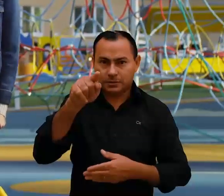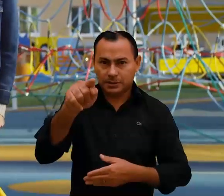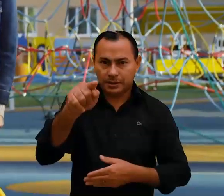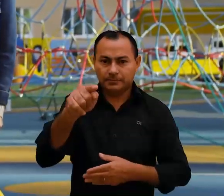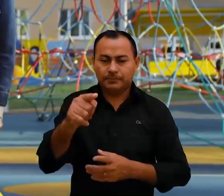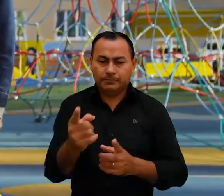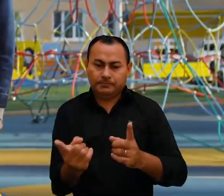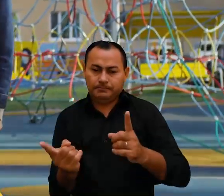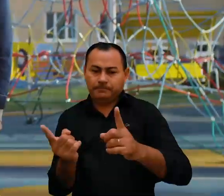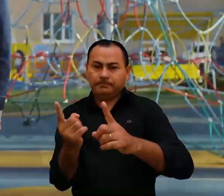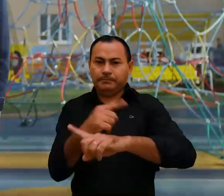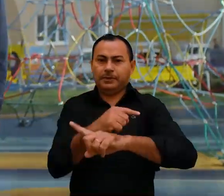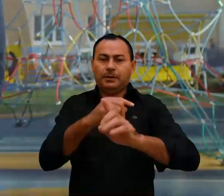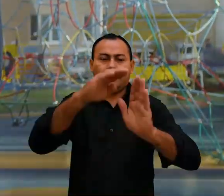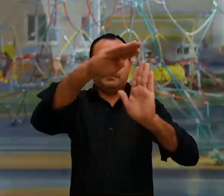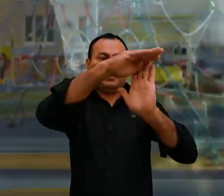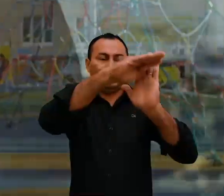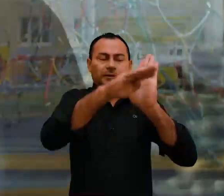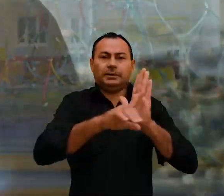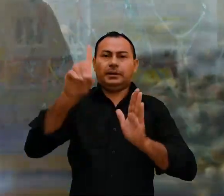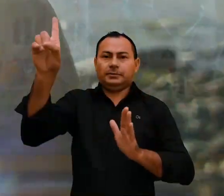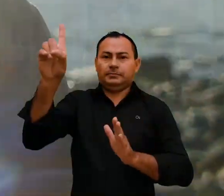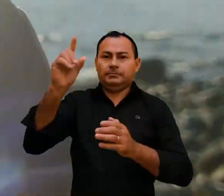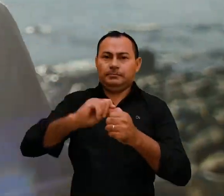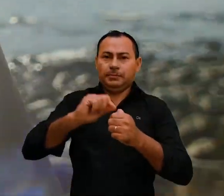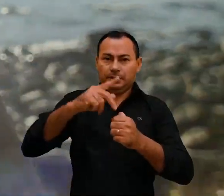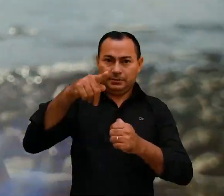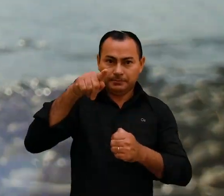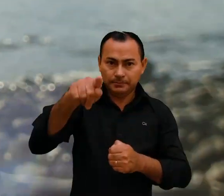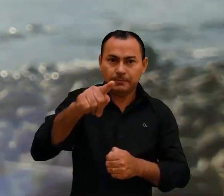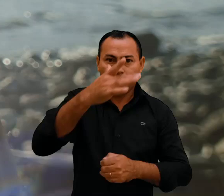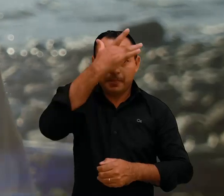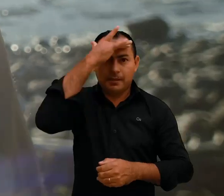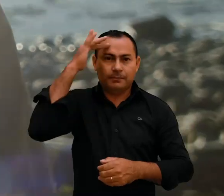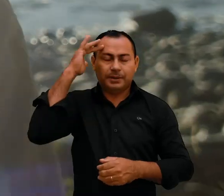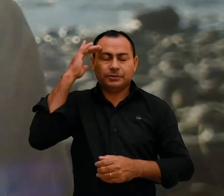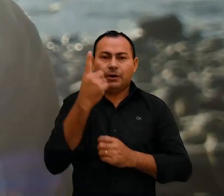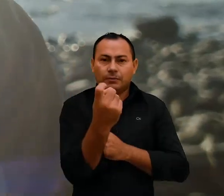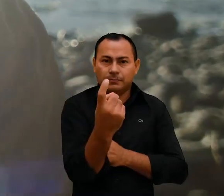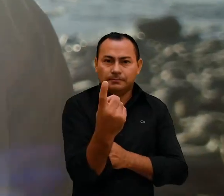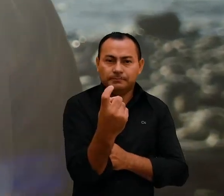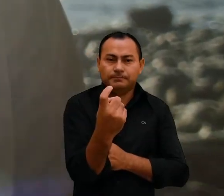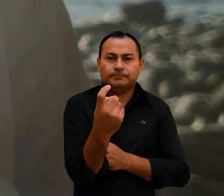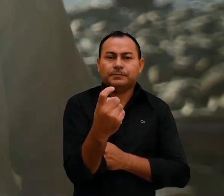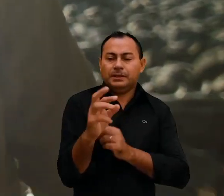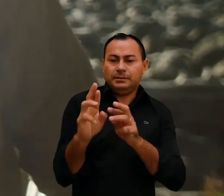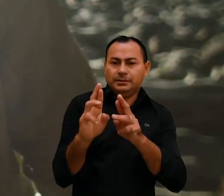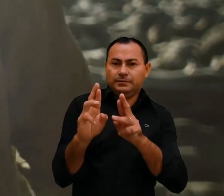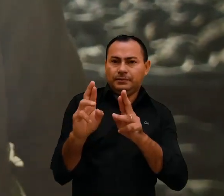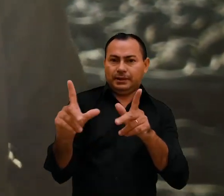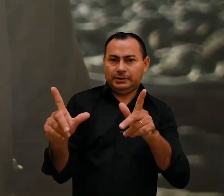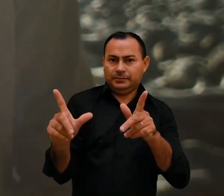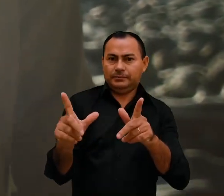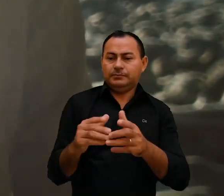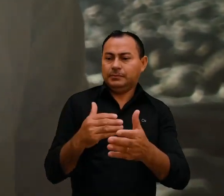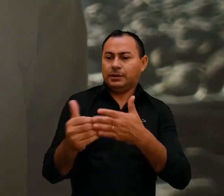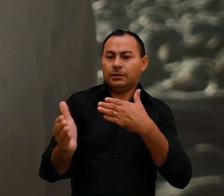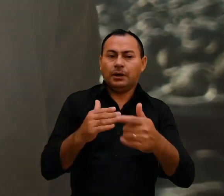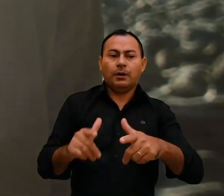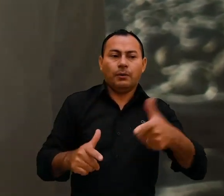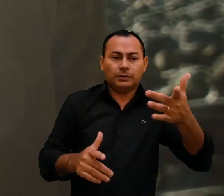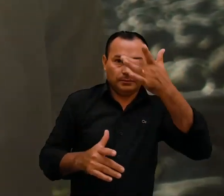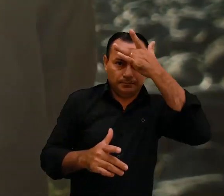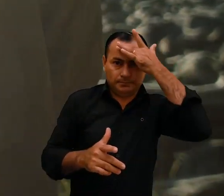você se opõe ao plano de Deus te fazer de você uma pessoa única e diferente